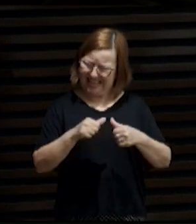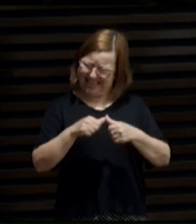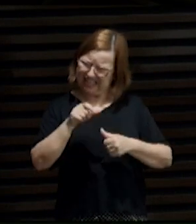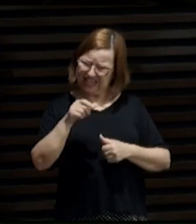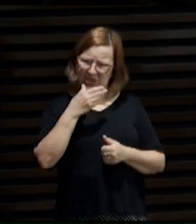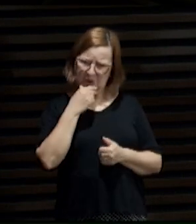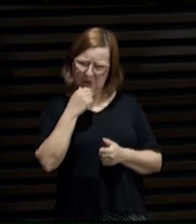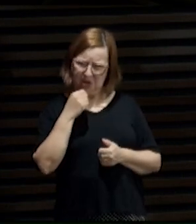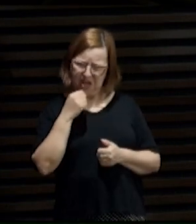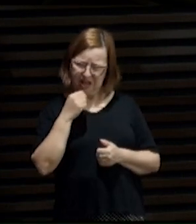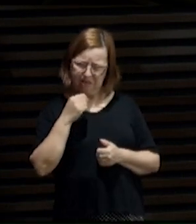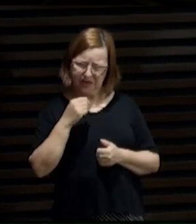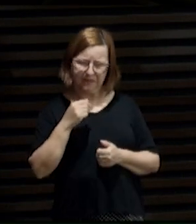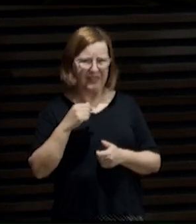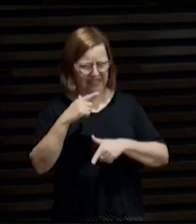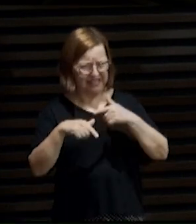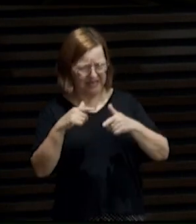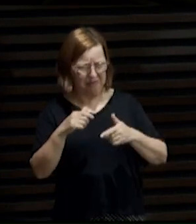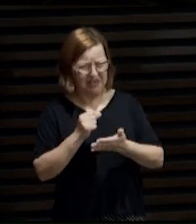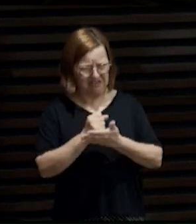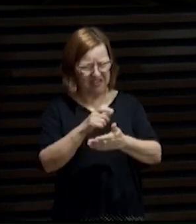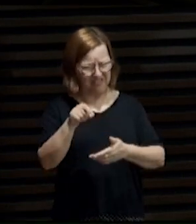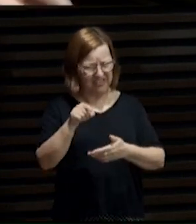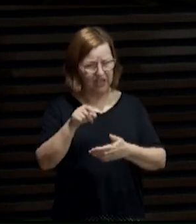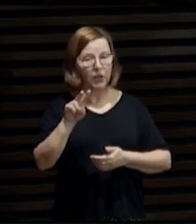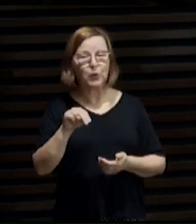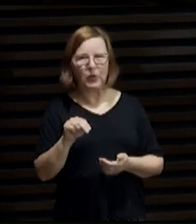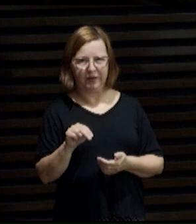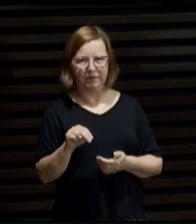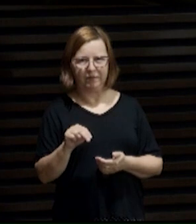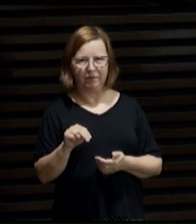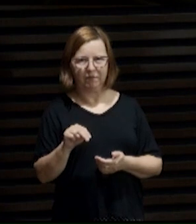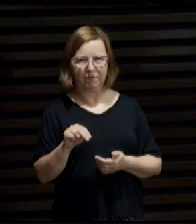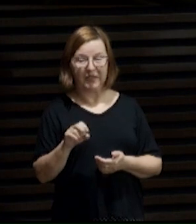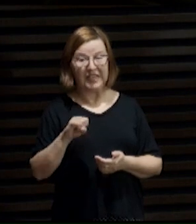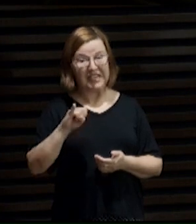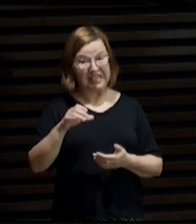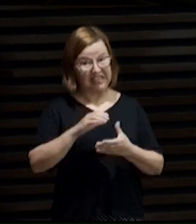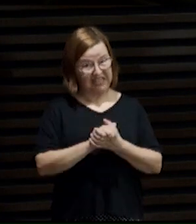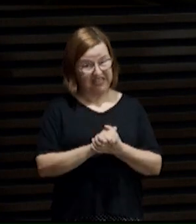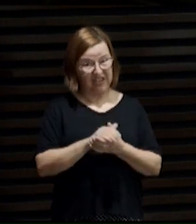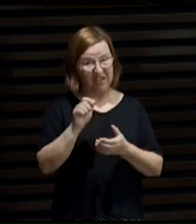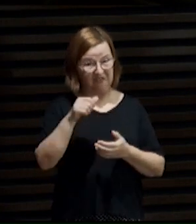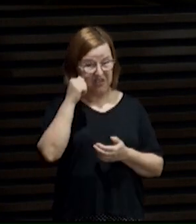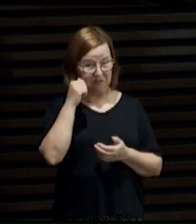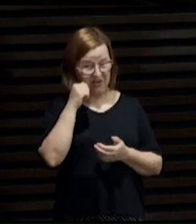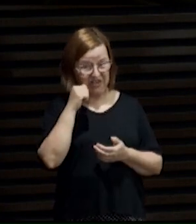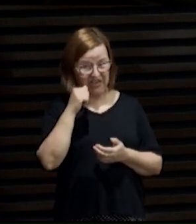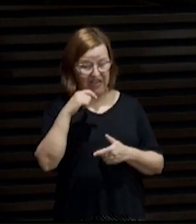acontecer? Você vai se matar de trabalhar para sustentar um ocioso, para não dizer outra coisa.